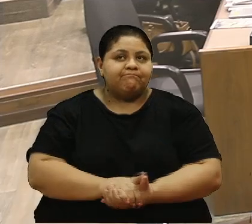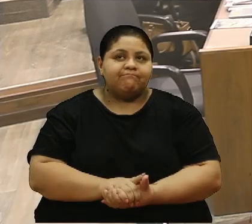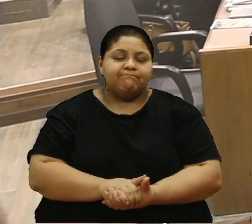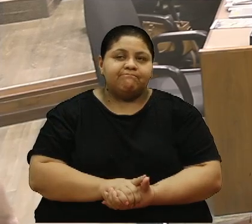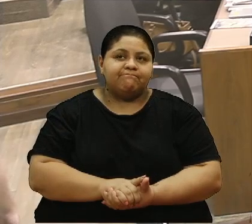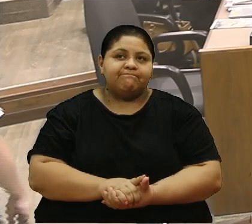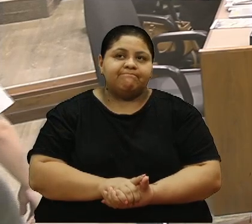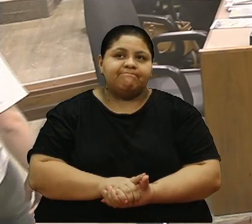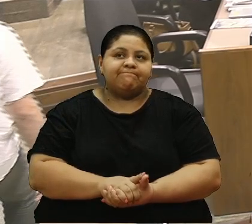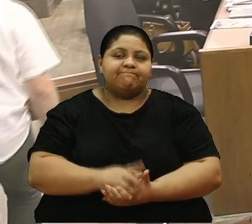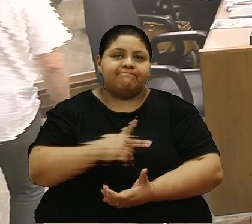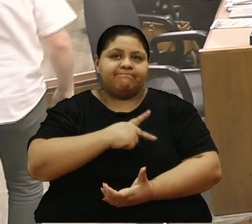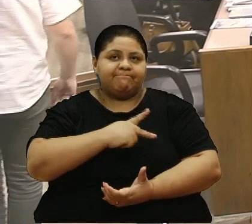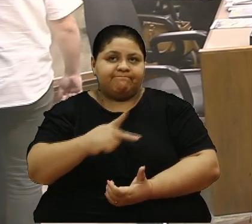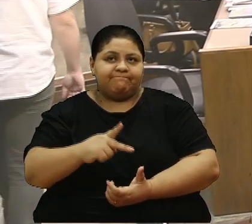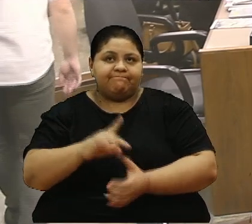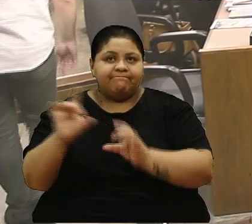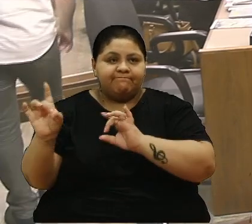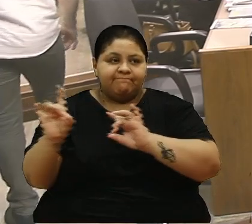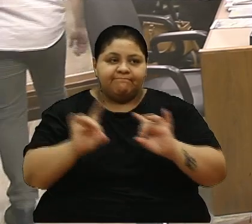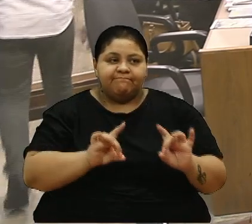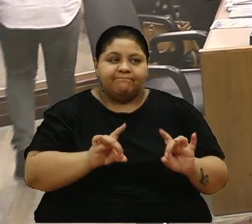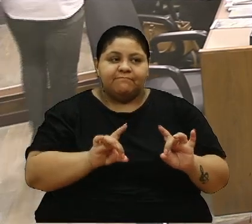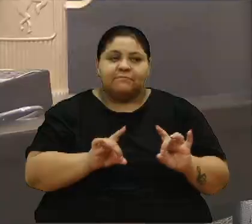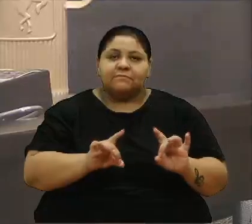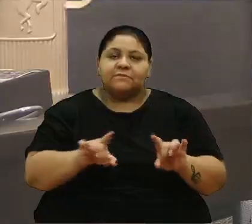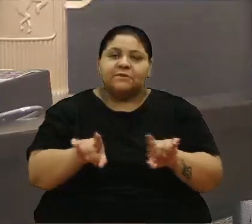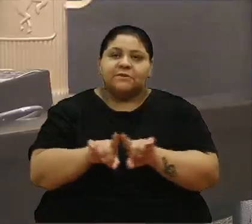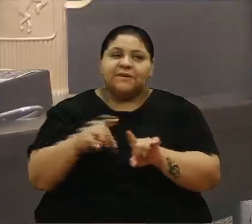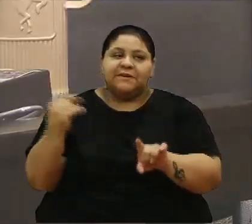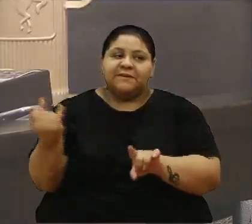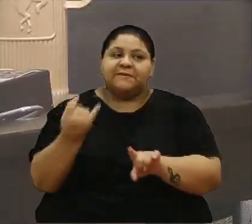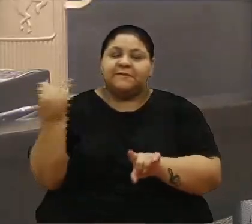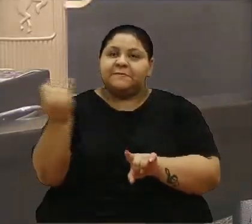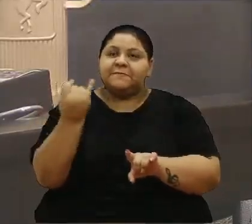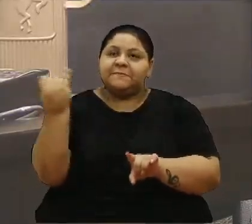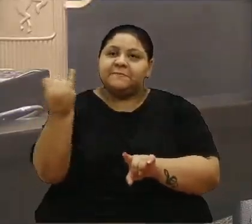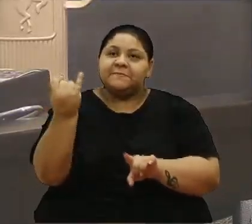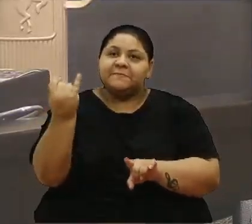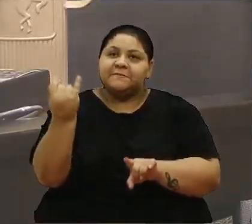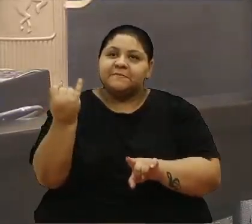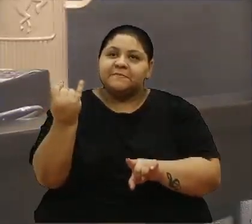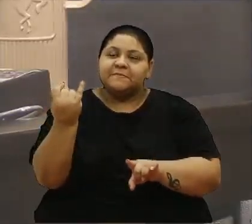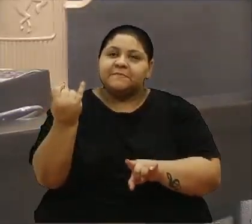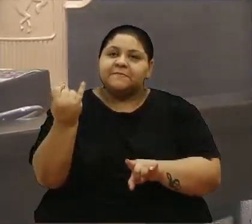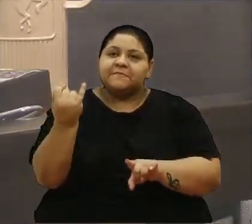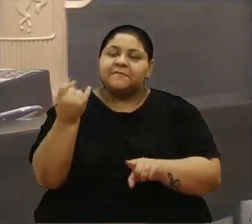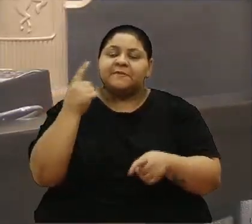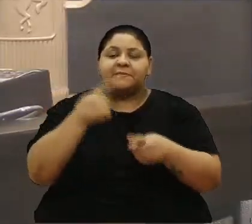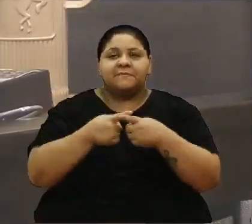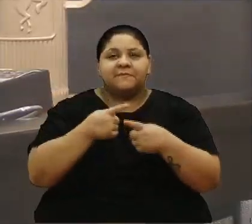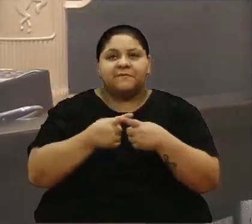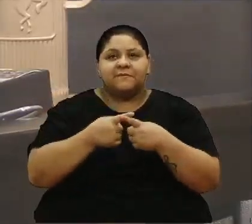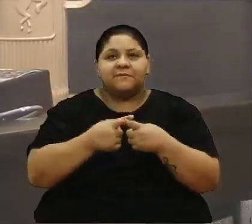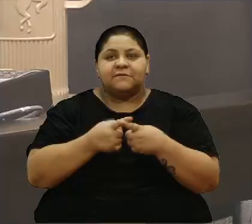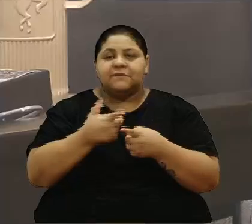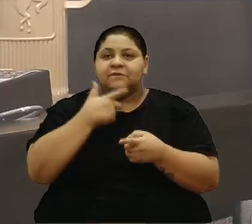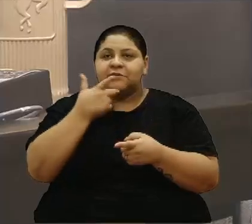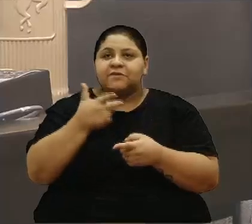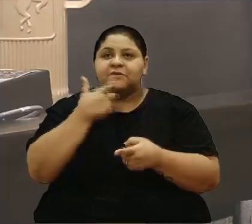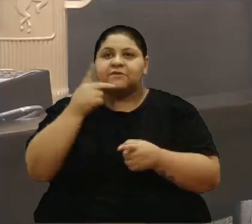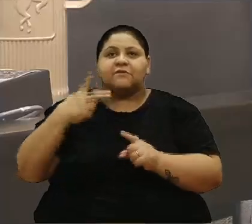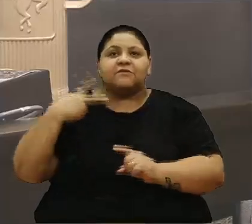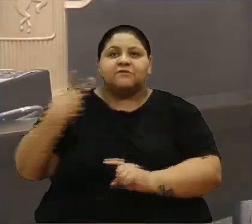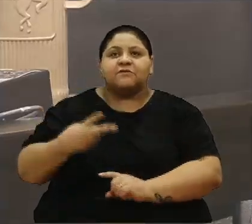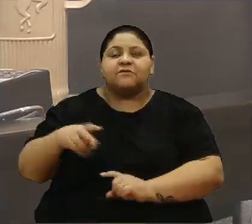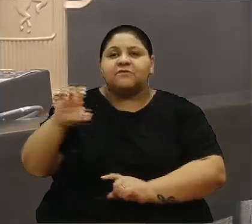Senhor presidente, pessoal que nos assiste, esse tema é muito importante, vereador Capitão Ramon, porque ele traz à tona o que a vereadora